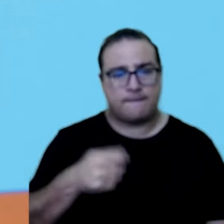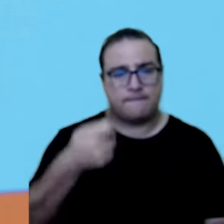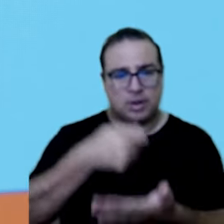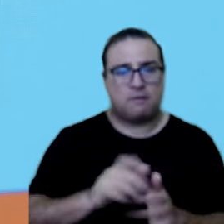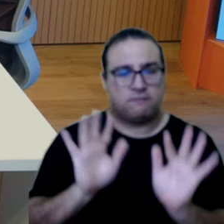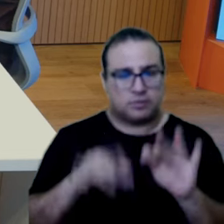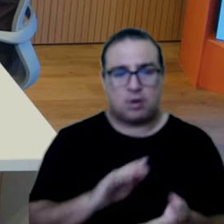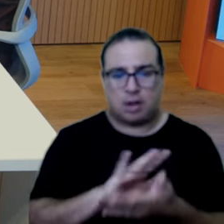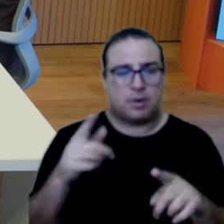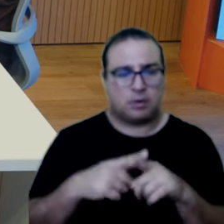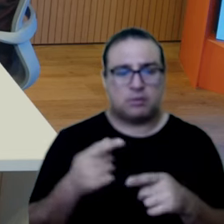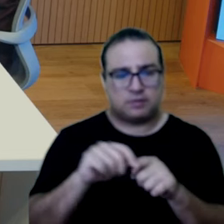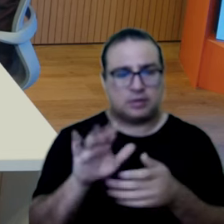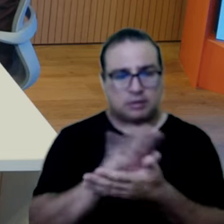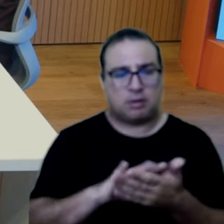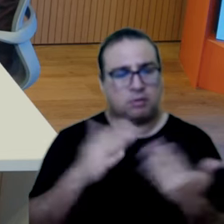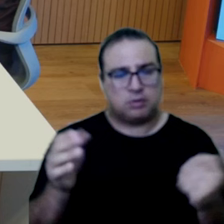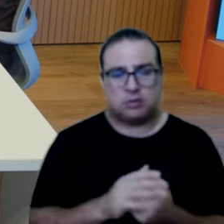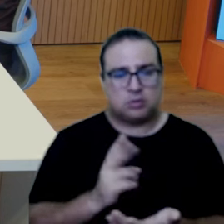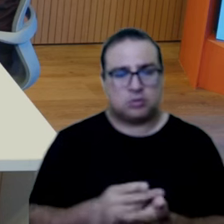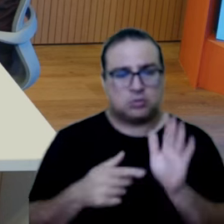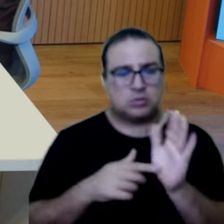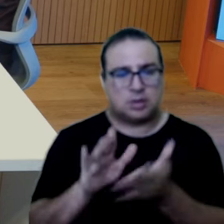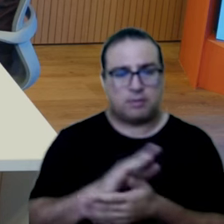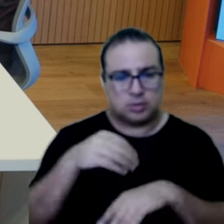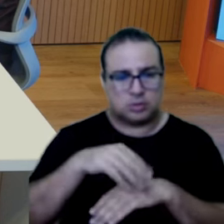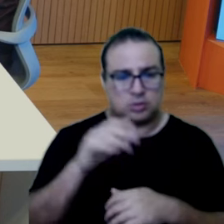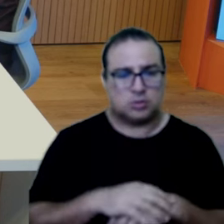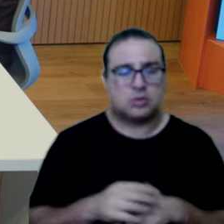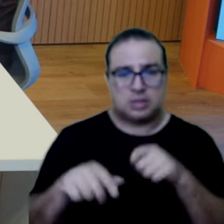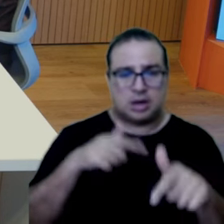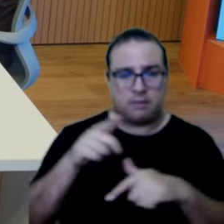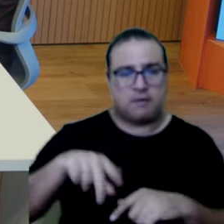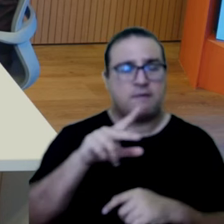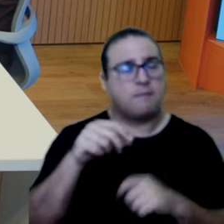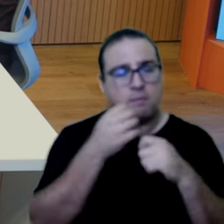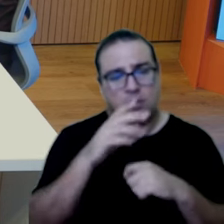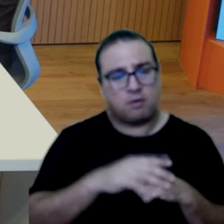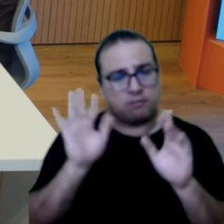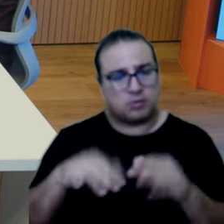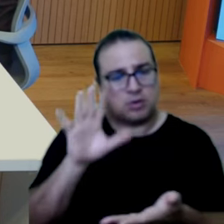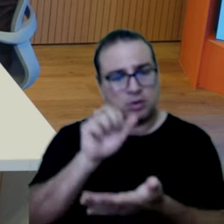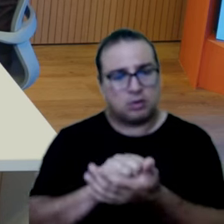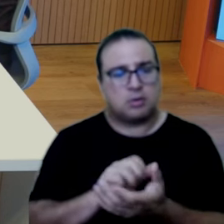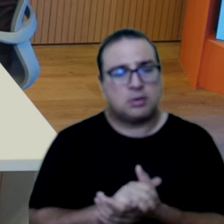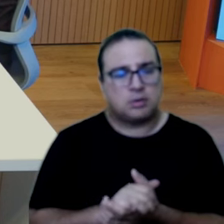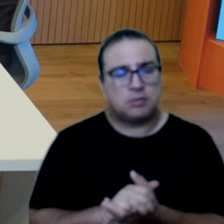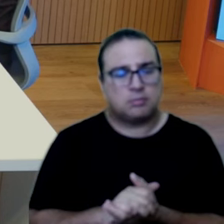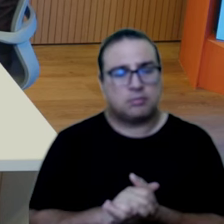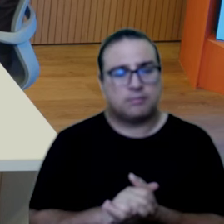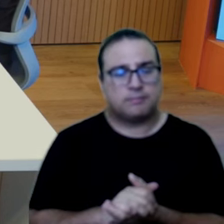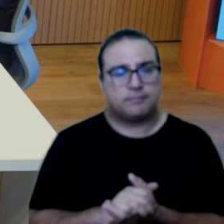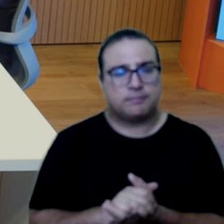contribuinte fechou Ah não ele nem tem inscrição estadual Então não é contribuinte é uma dica aí de atuação e que vale a pena lá na hora do cadastro do